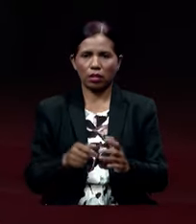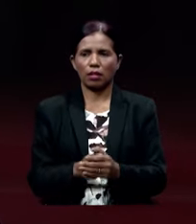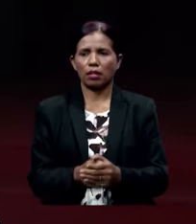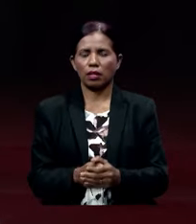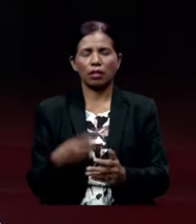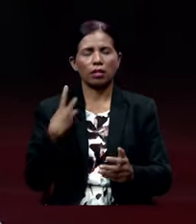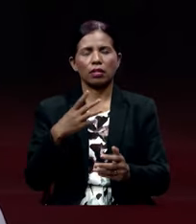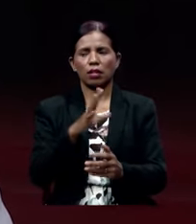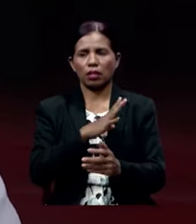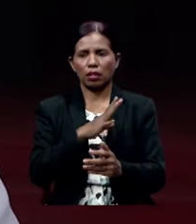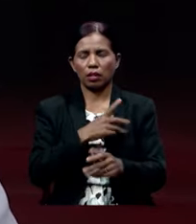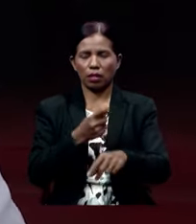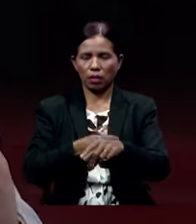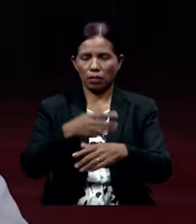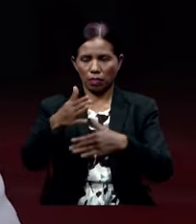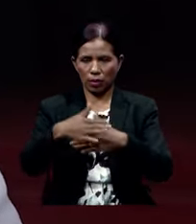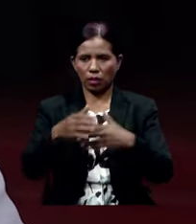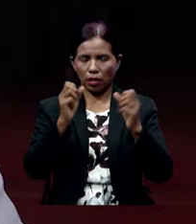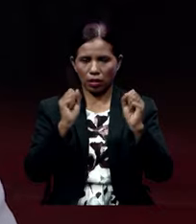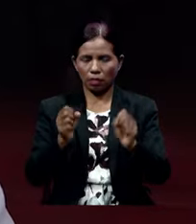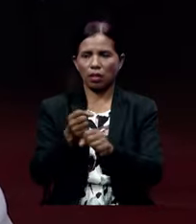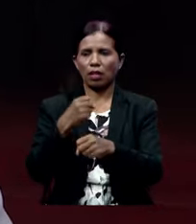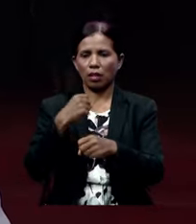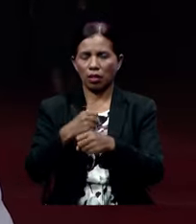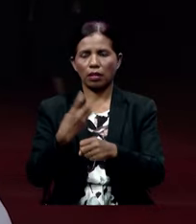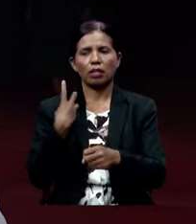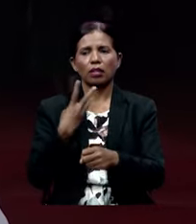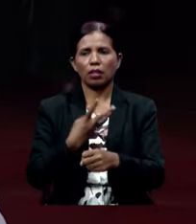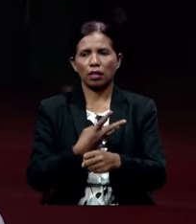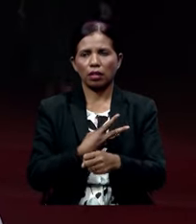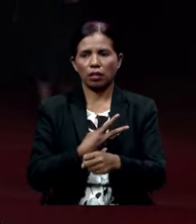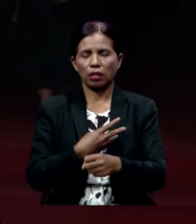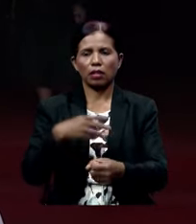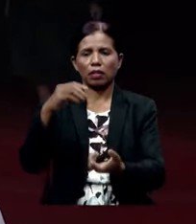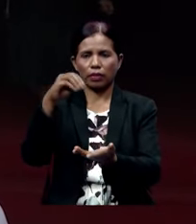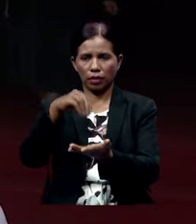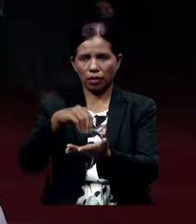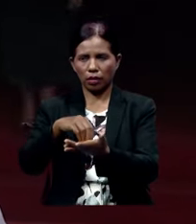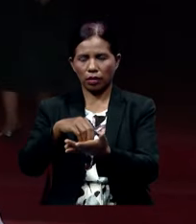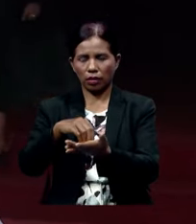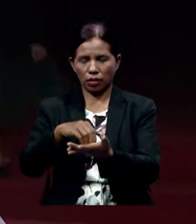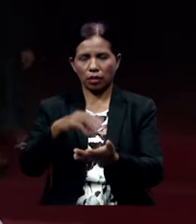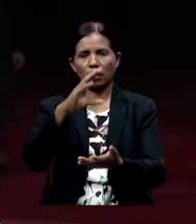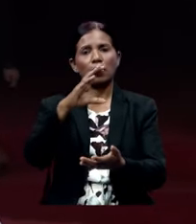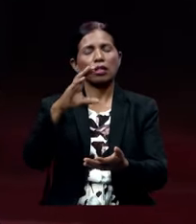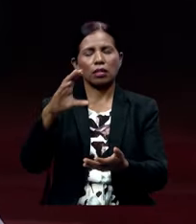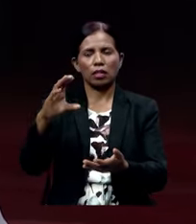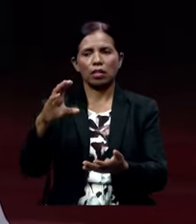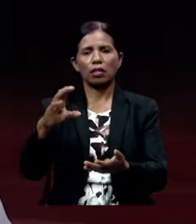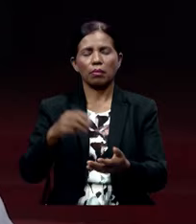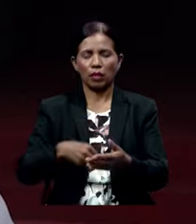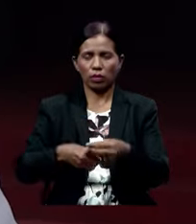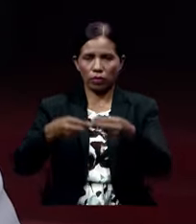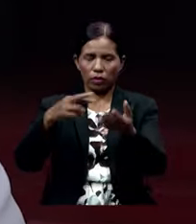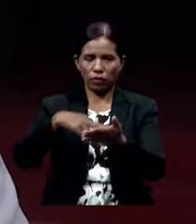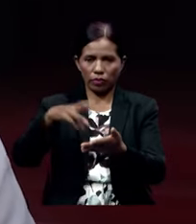te espera kata ke tempo bara ko bele realiza e espera kata previsto Câmara de Contas bel fo